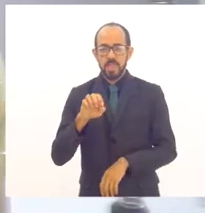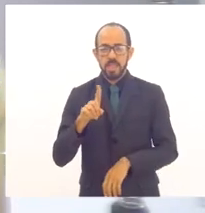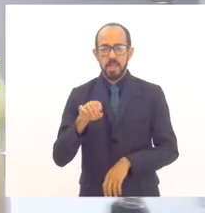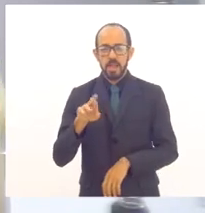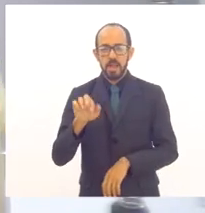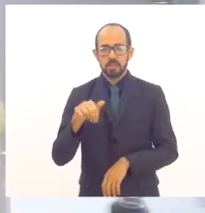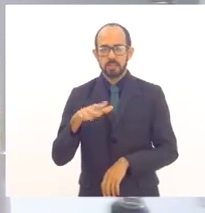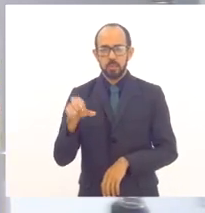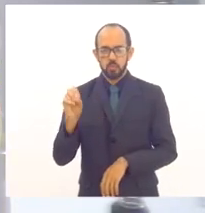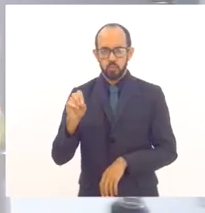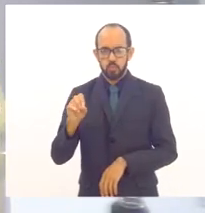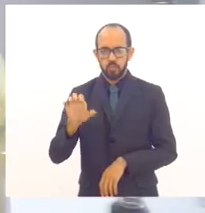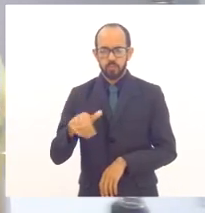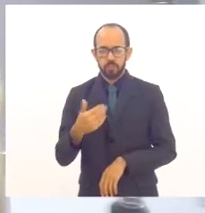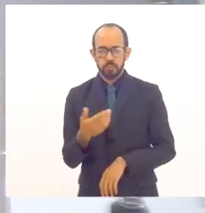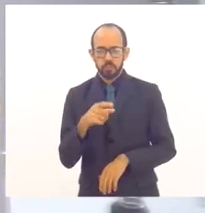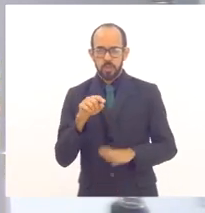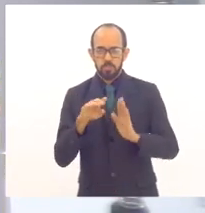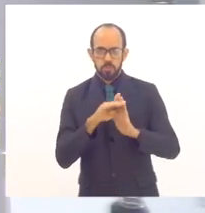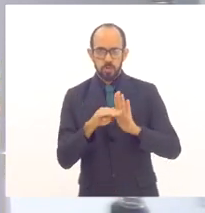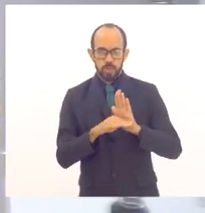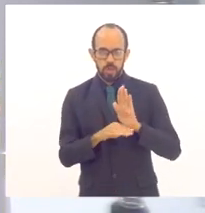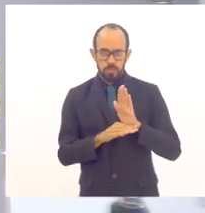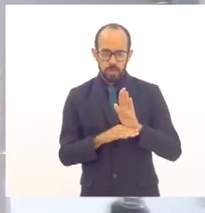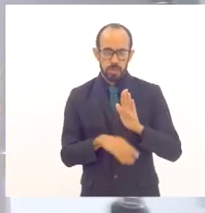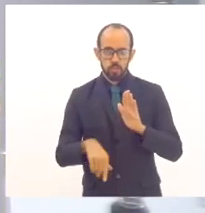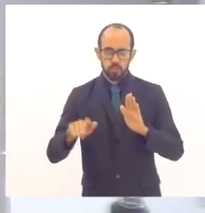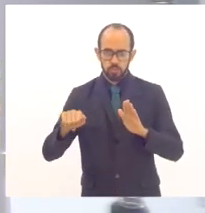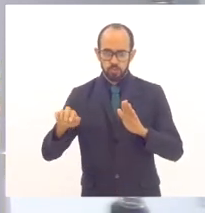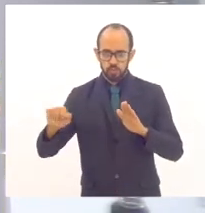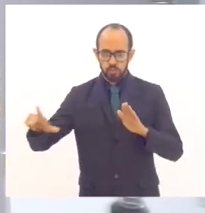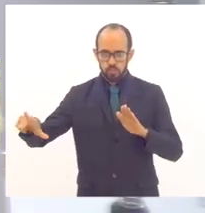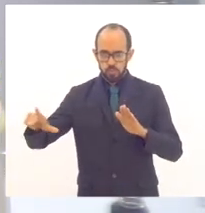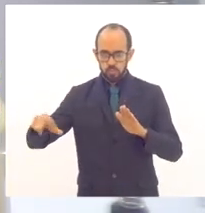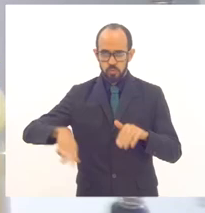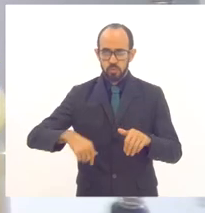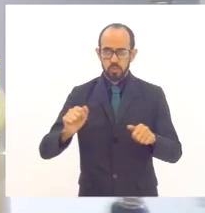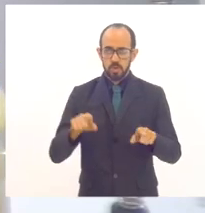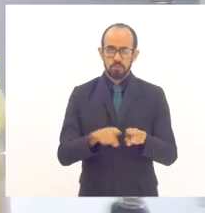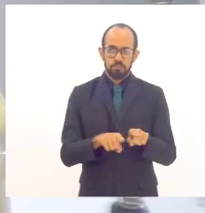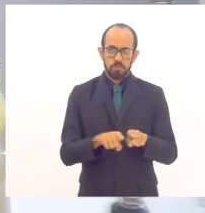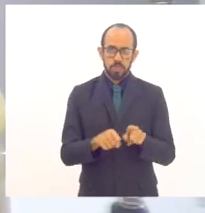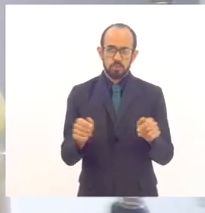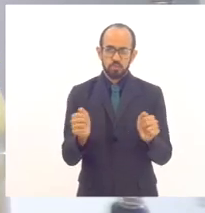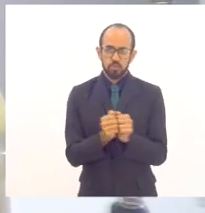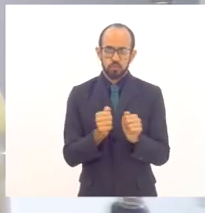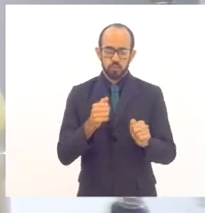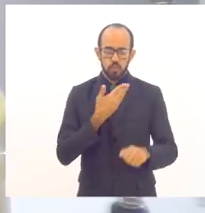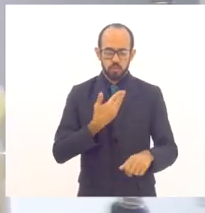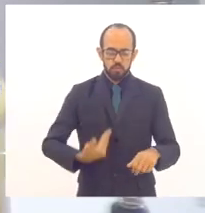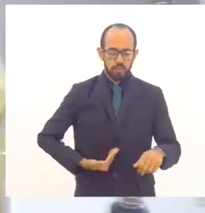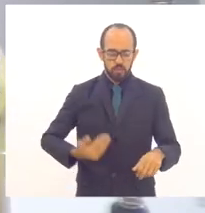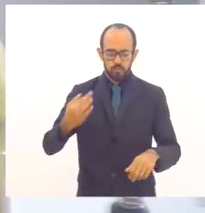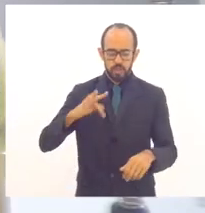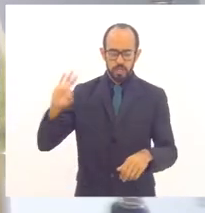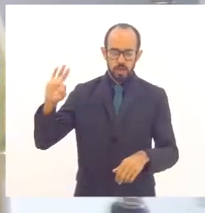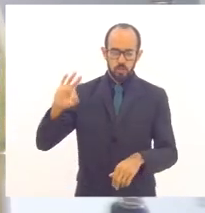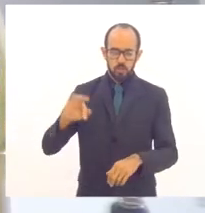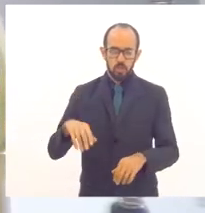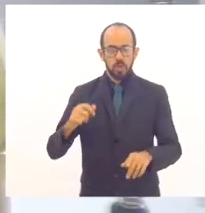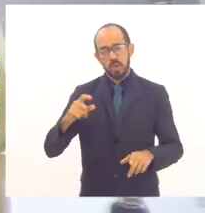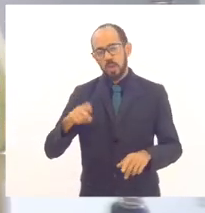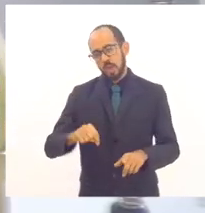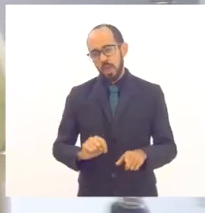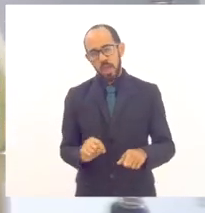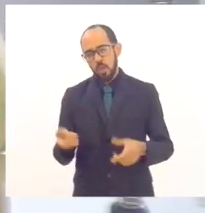programa que foi instituído à época, né, do governo do Gil, junto, obviamente, com o governo federal. É um